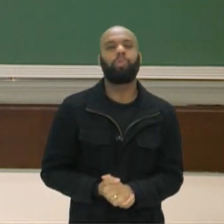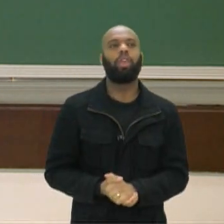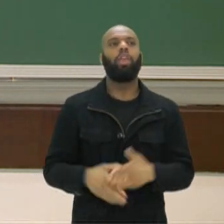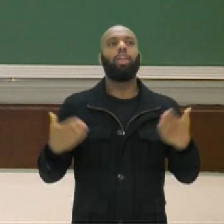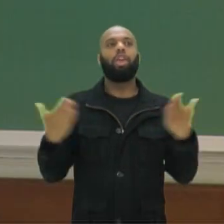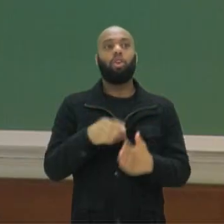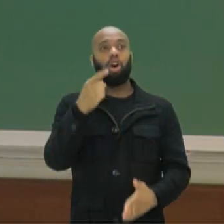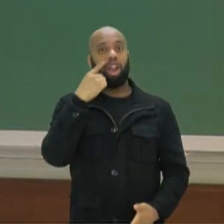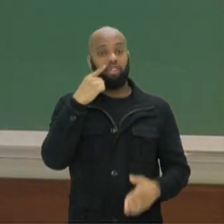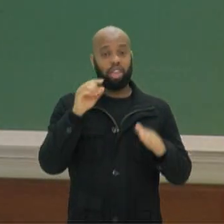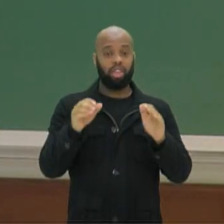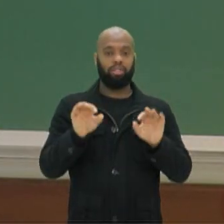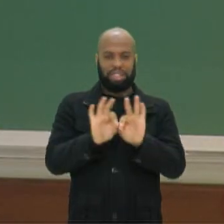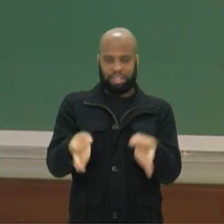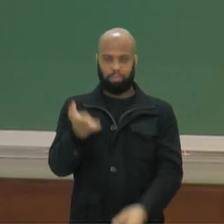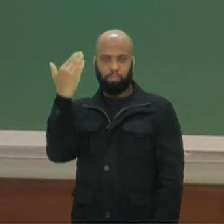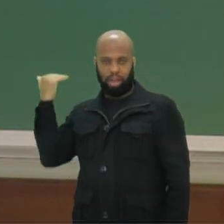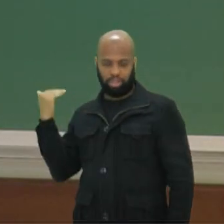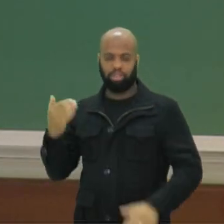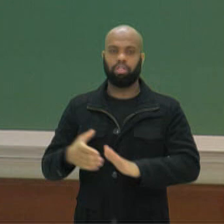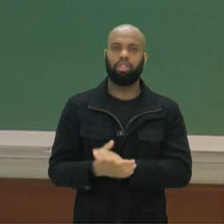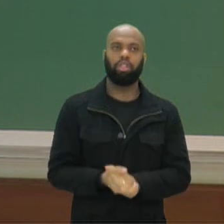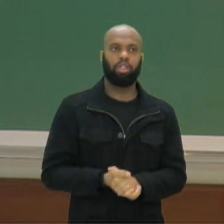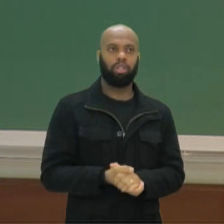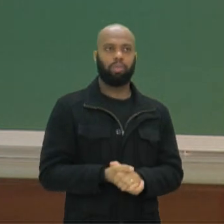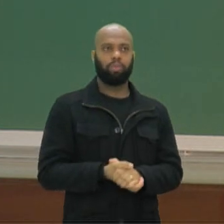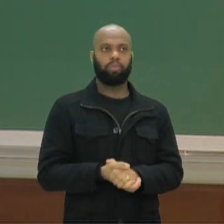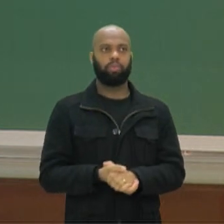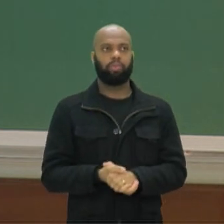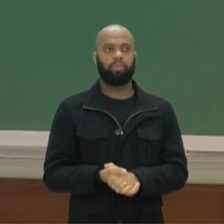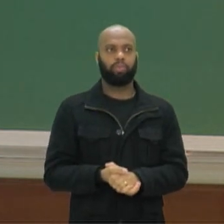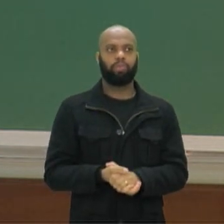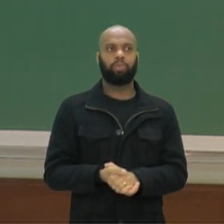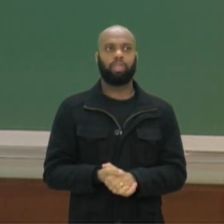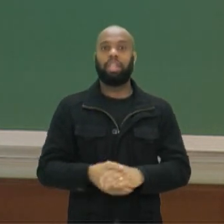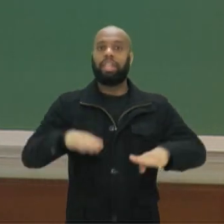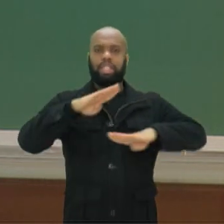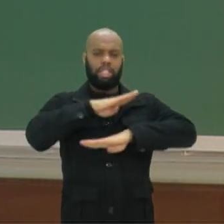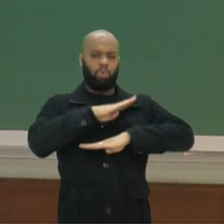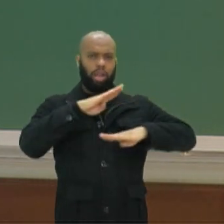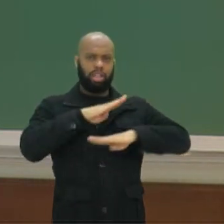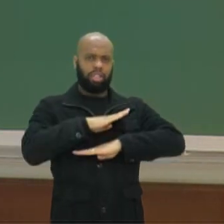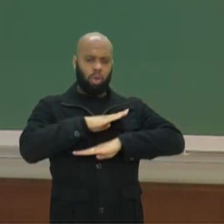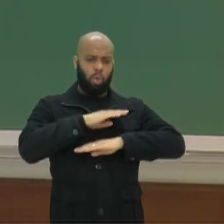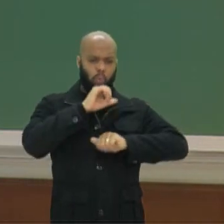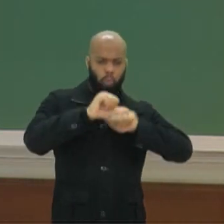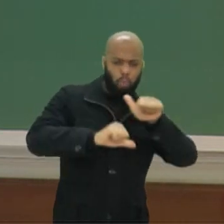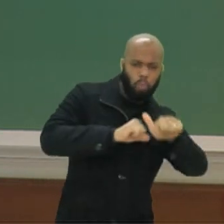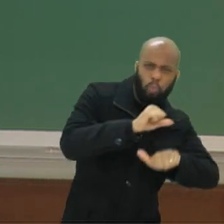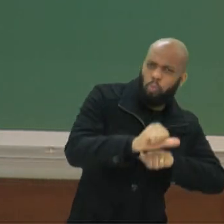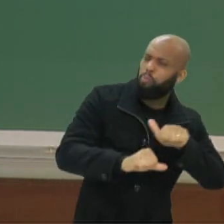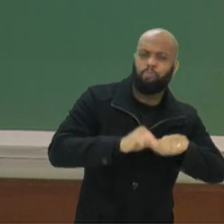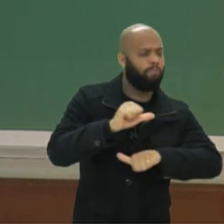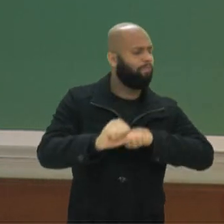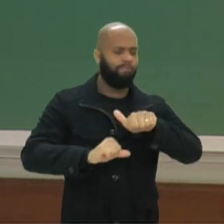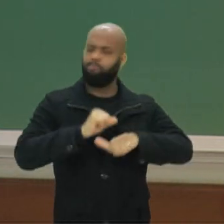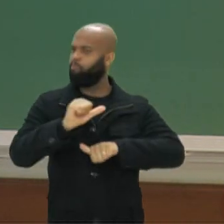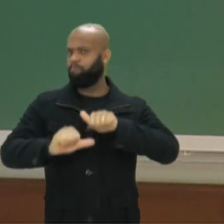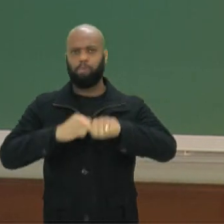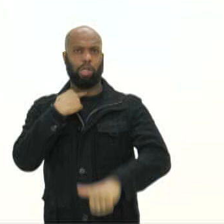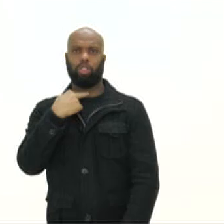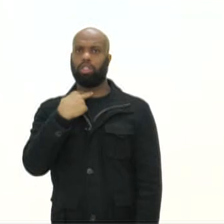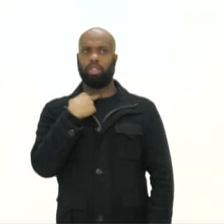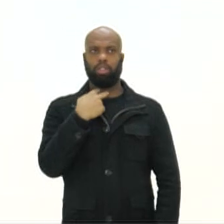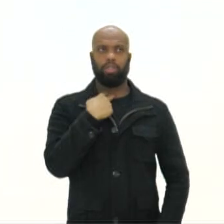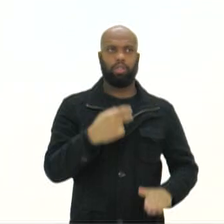Agora olha o passado simples aqui, ó. The situation can't change. A situação não pode ser mudada. Central do Brasil